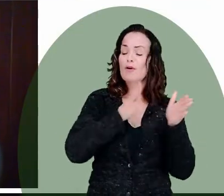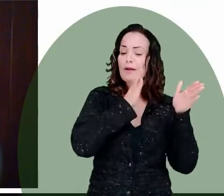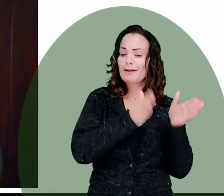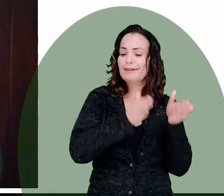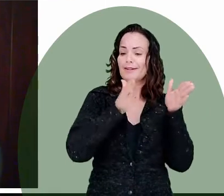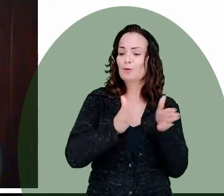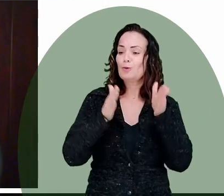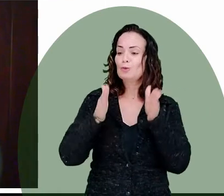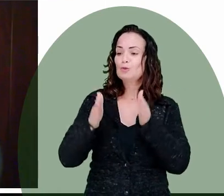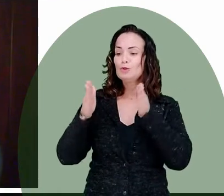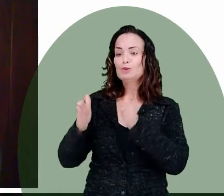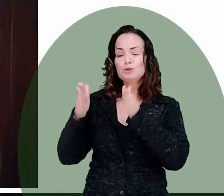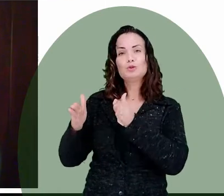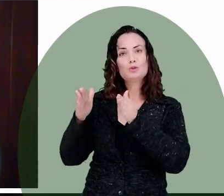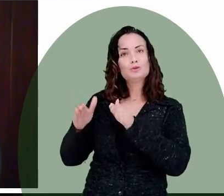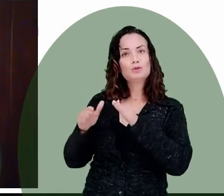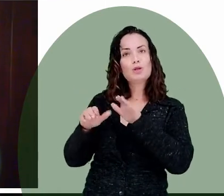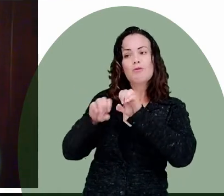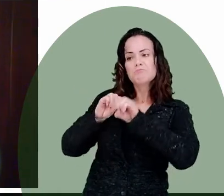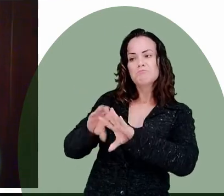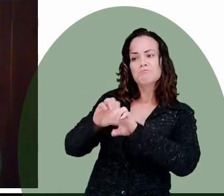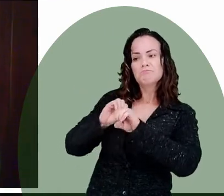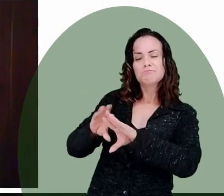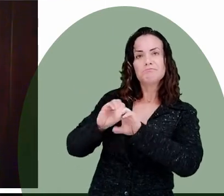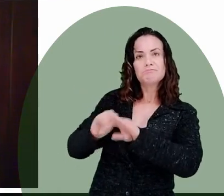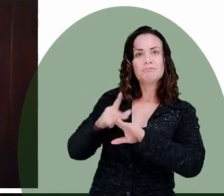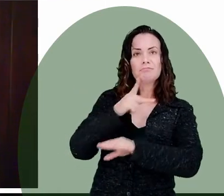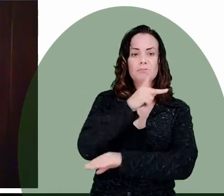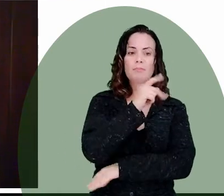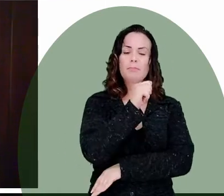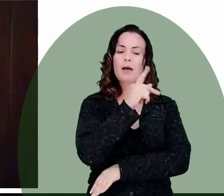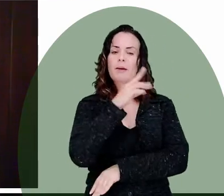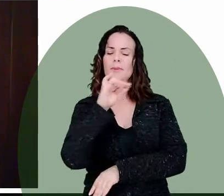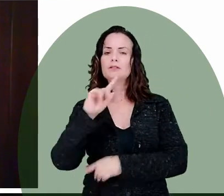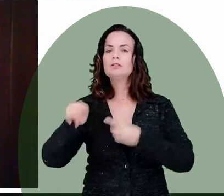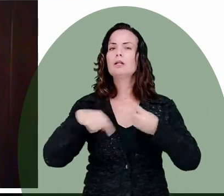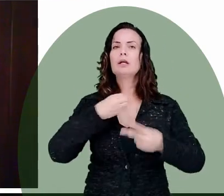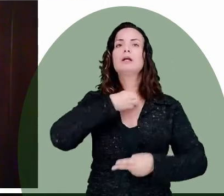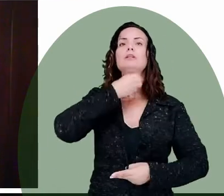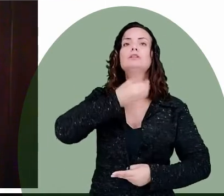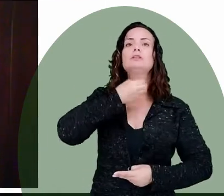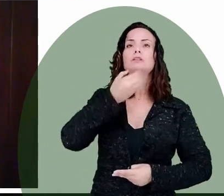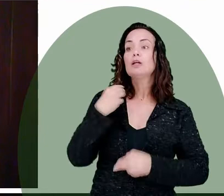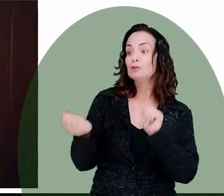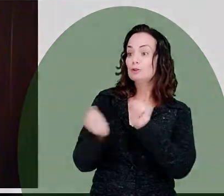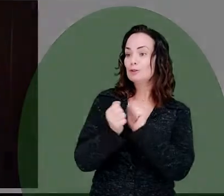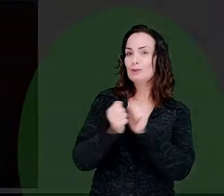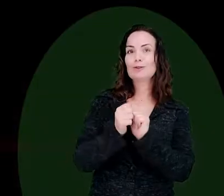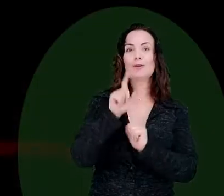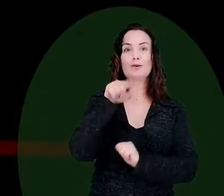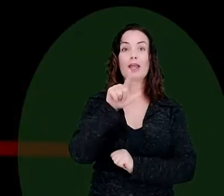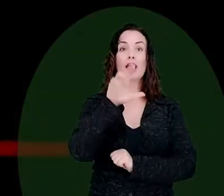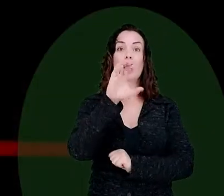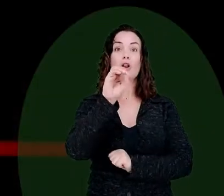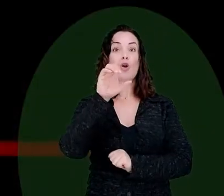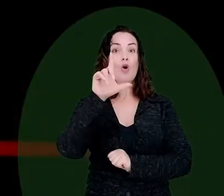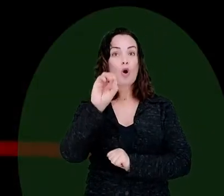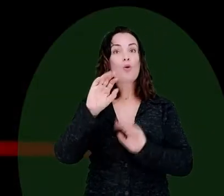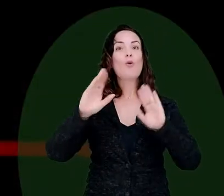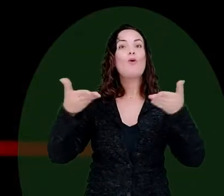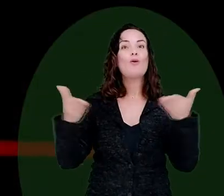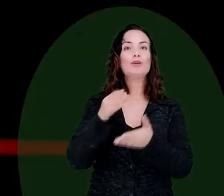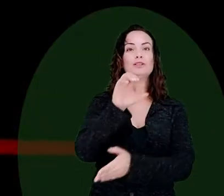né, nesse trabalho. Começa com a senhora, com o Papa, com a Cecília. Hoje o lobo é o scratch, né, professor?